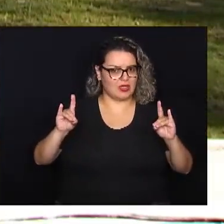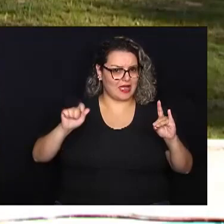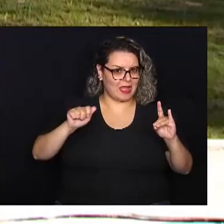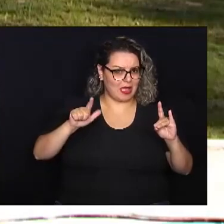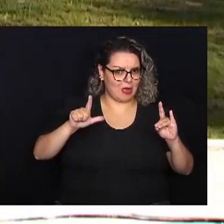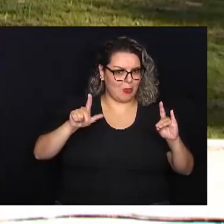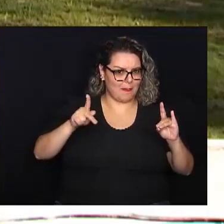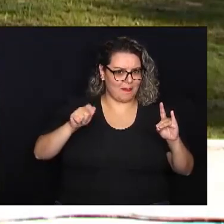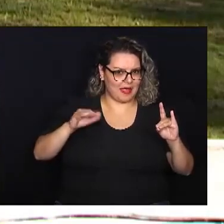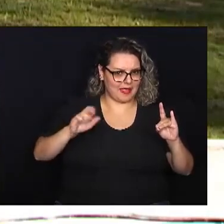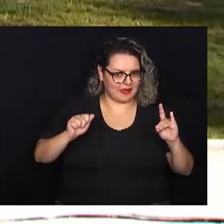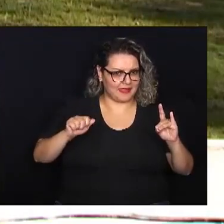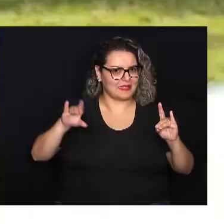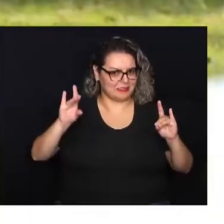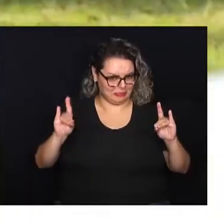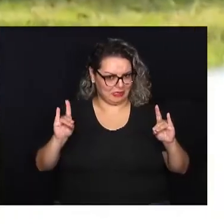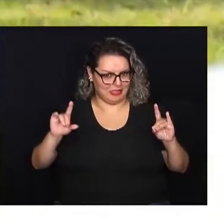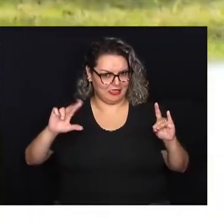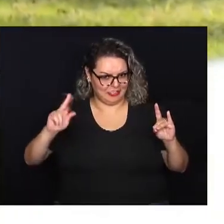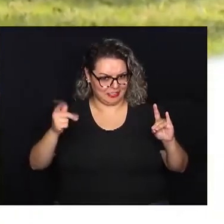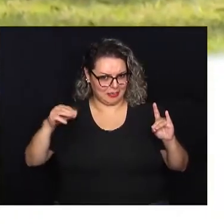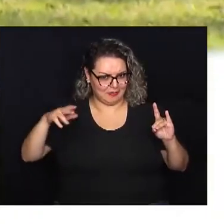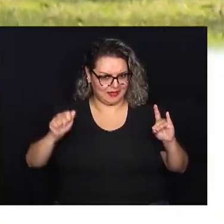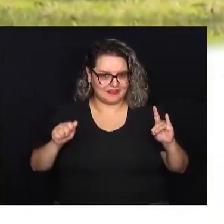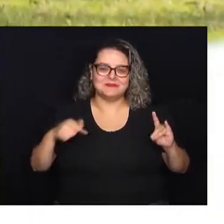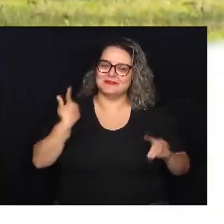descobrir não é o bicho de hoje